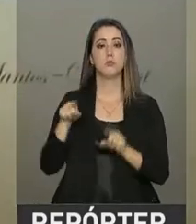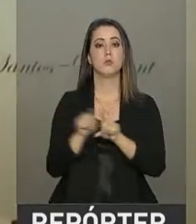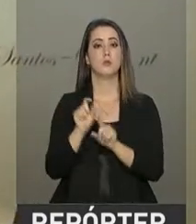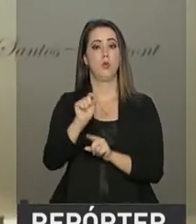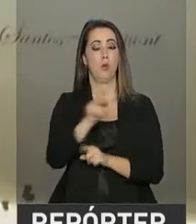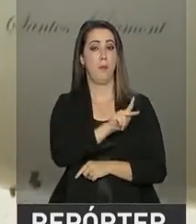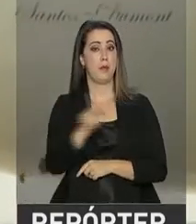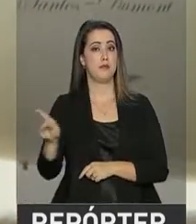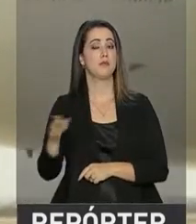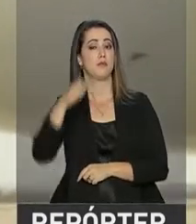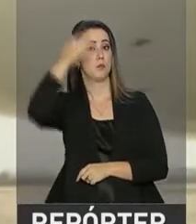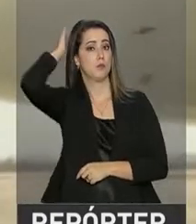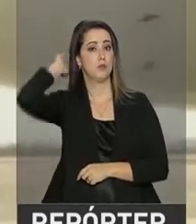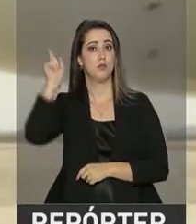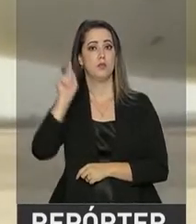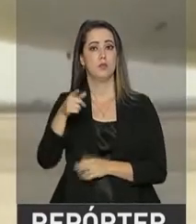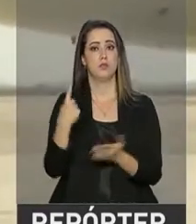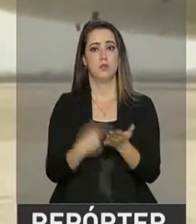brasileiro